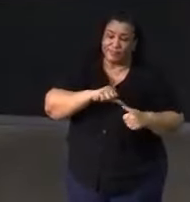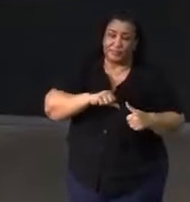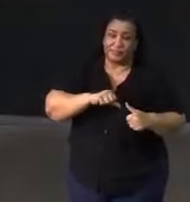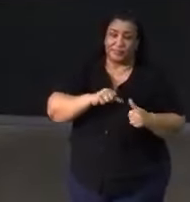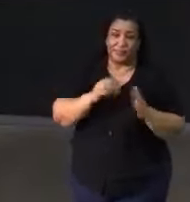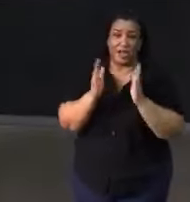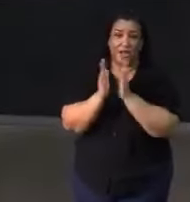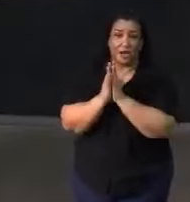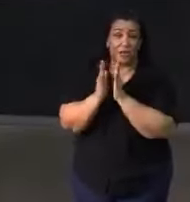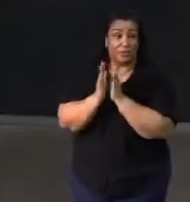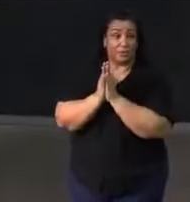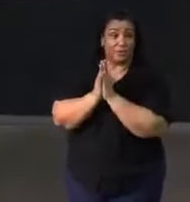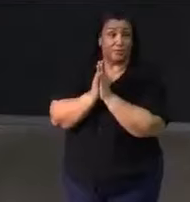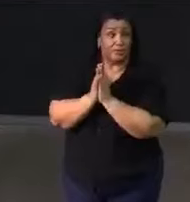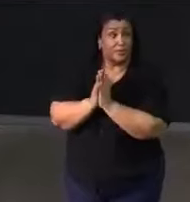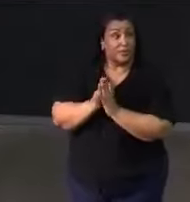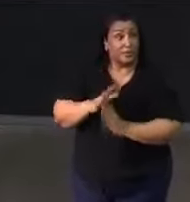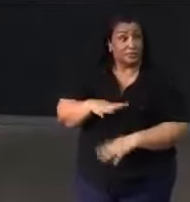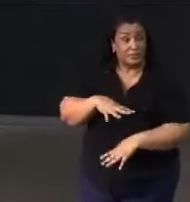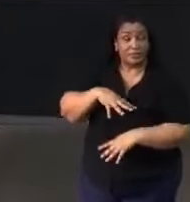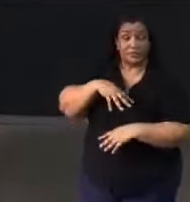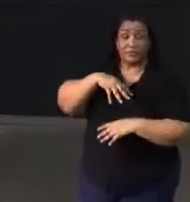Feche os seus olhos, respira fundo.